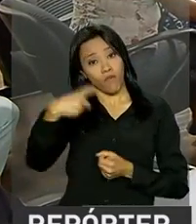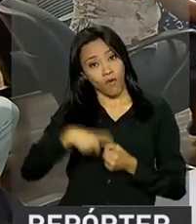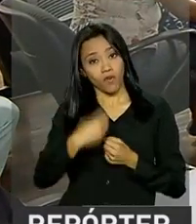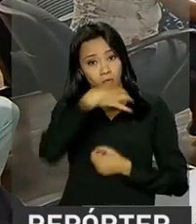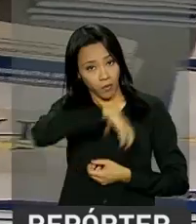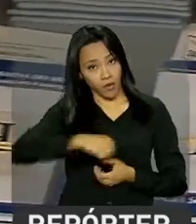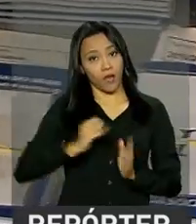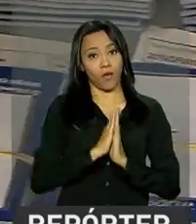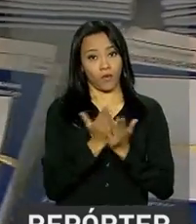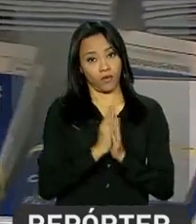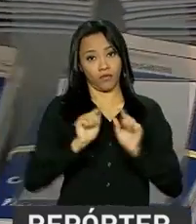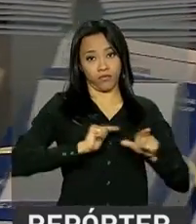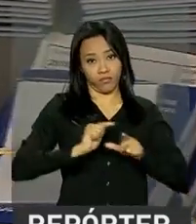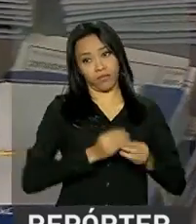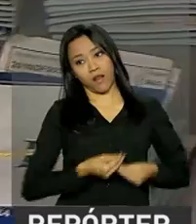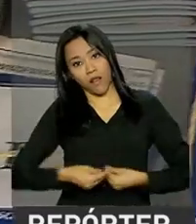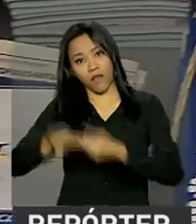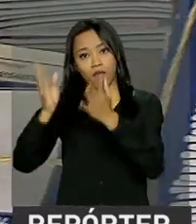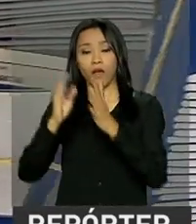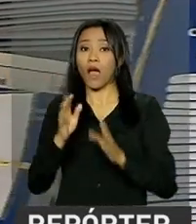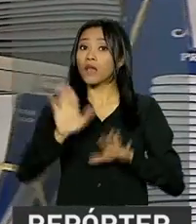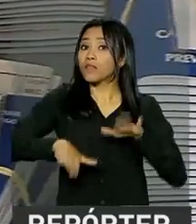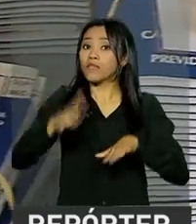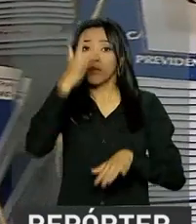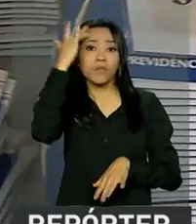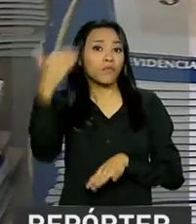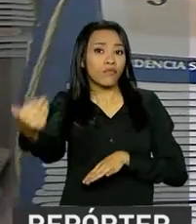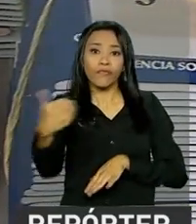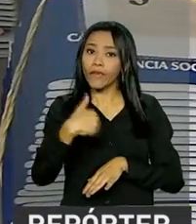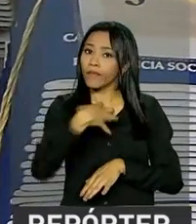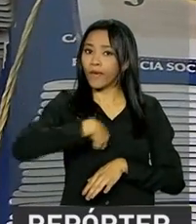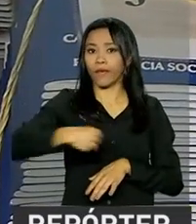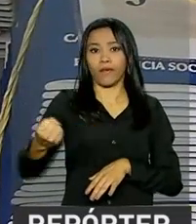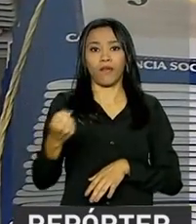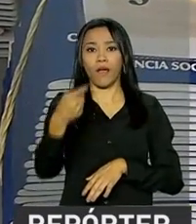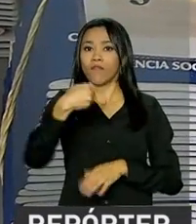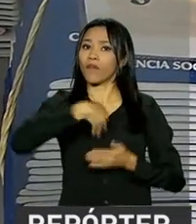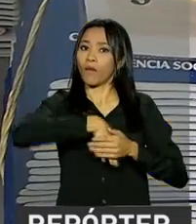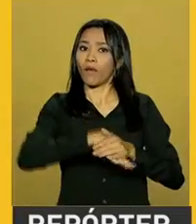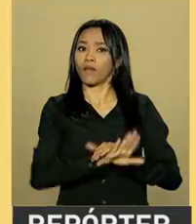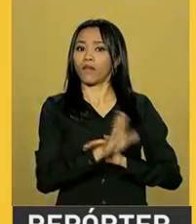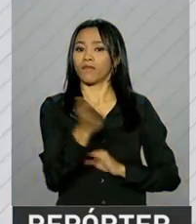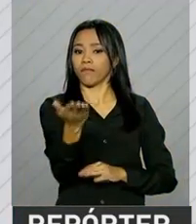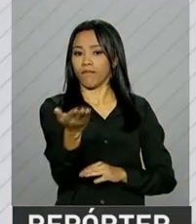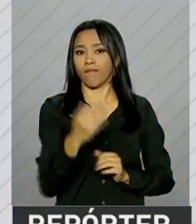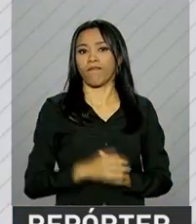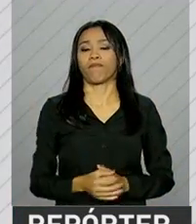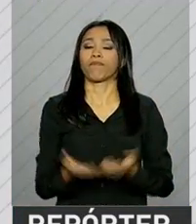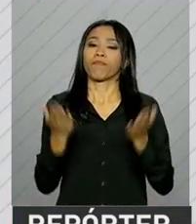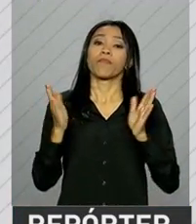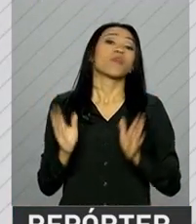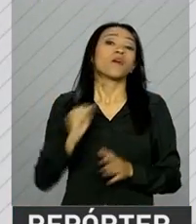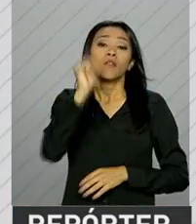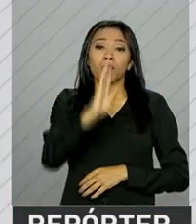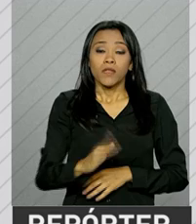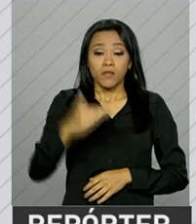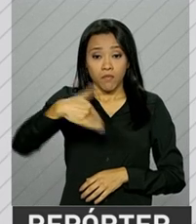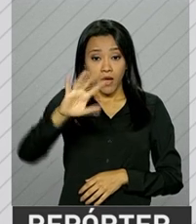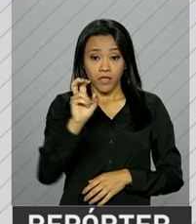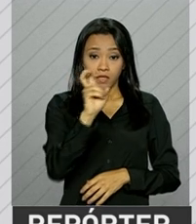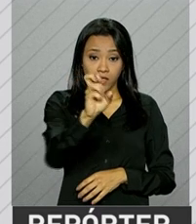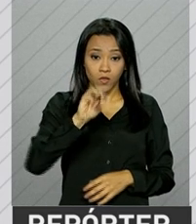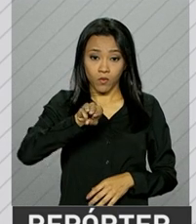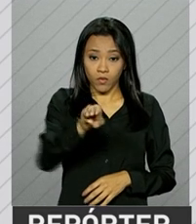sua carteira e por muitas vezes ele não volta e essa cara fica na na na agência no Brasil mais de 5 milhões de